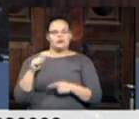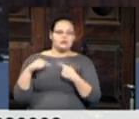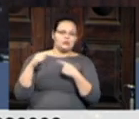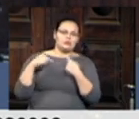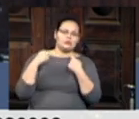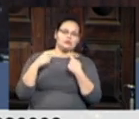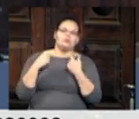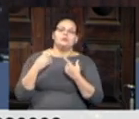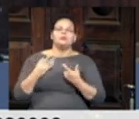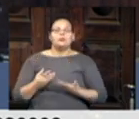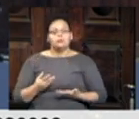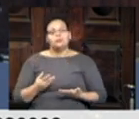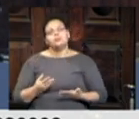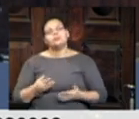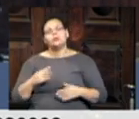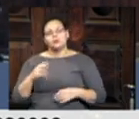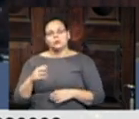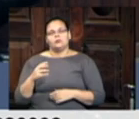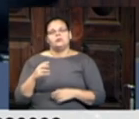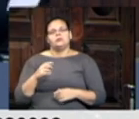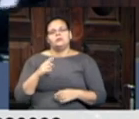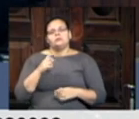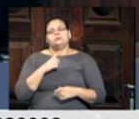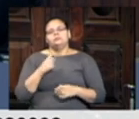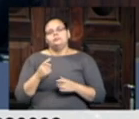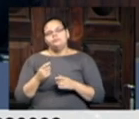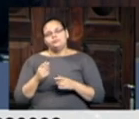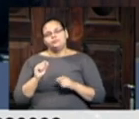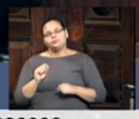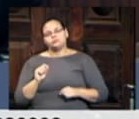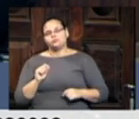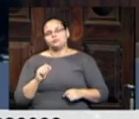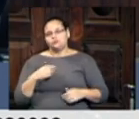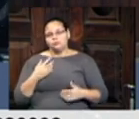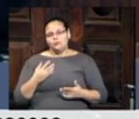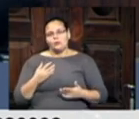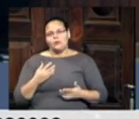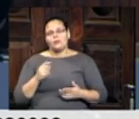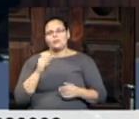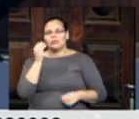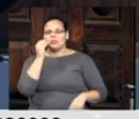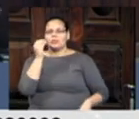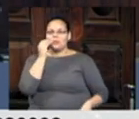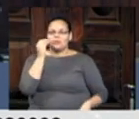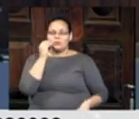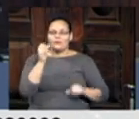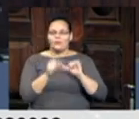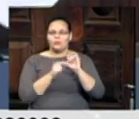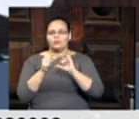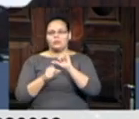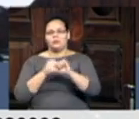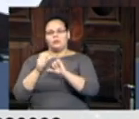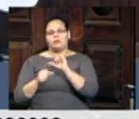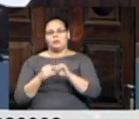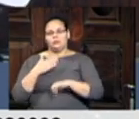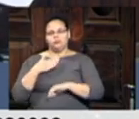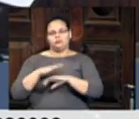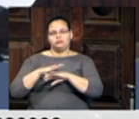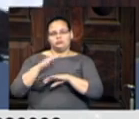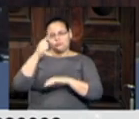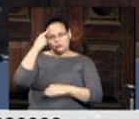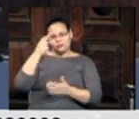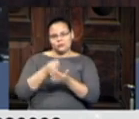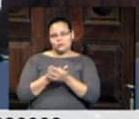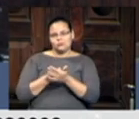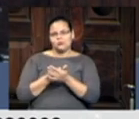ameaçado, que sustenta a tentativa de alterar suas decisões